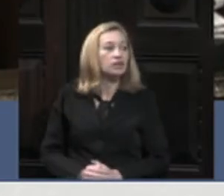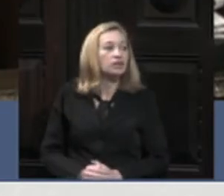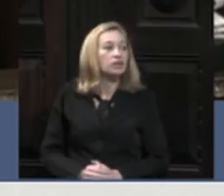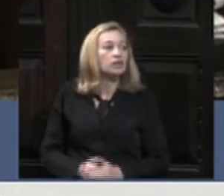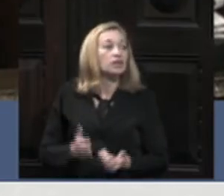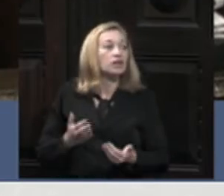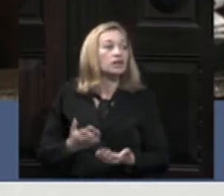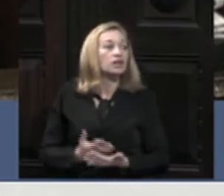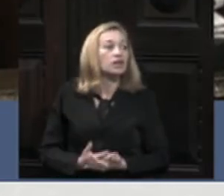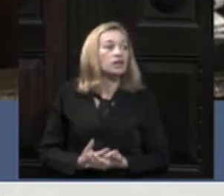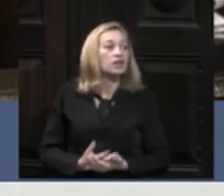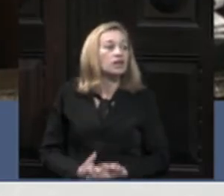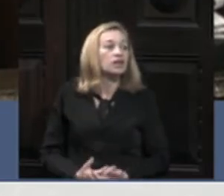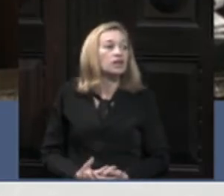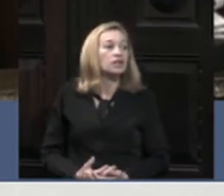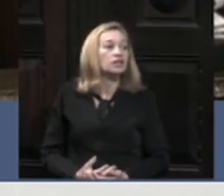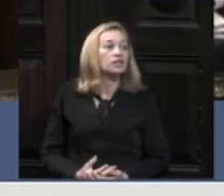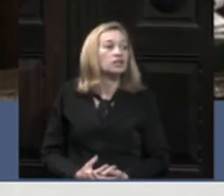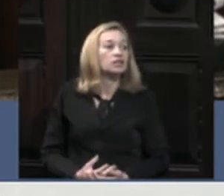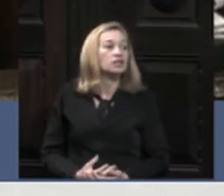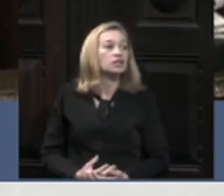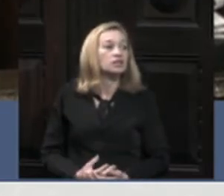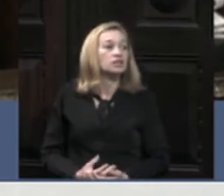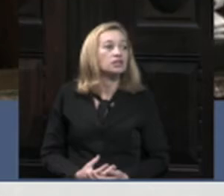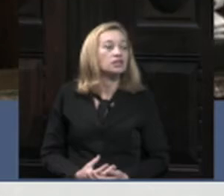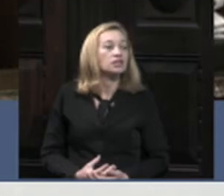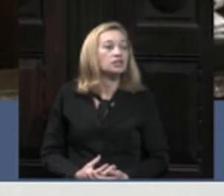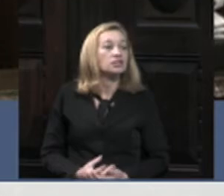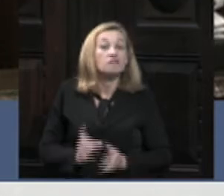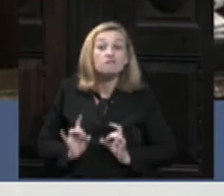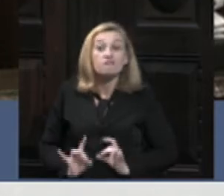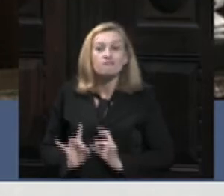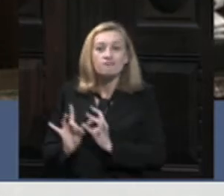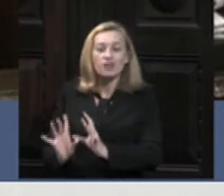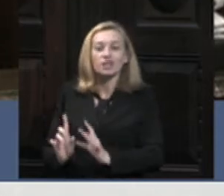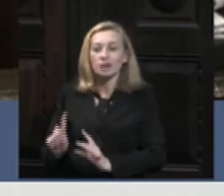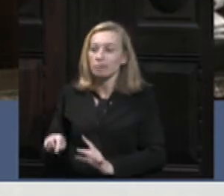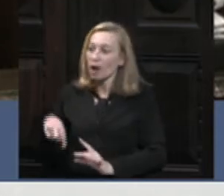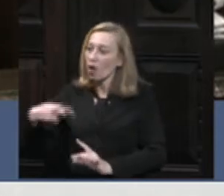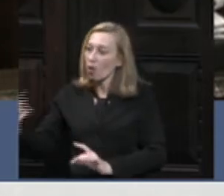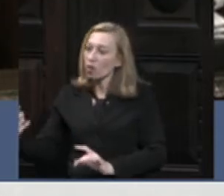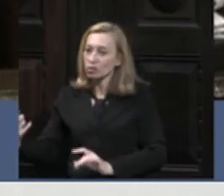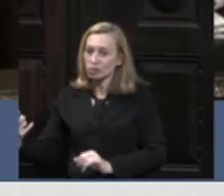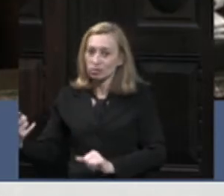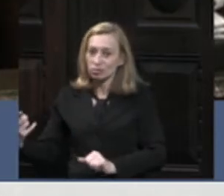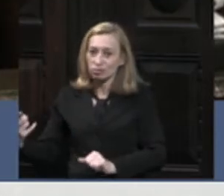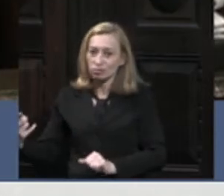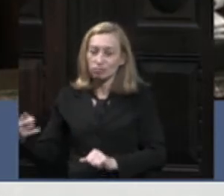em mãos que não sejam as mãos do Estado.